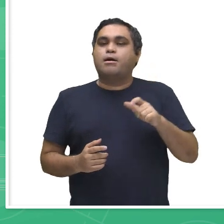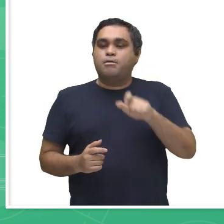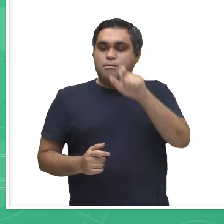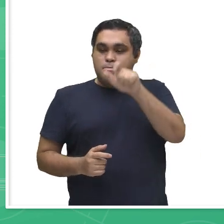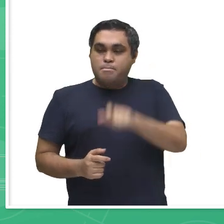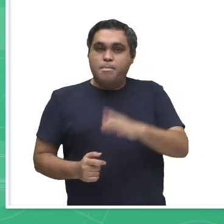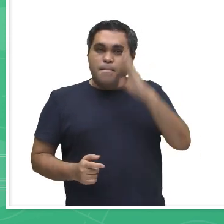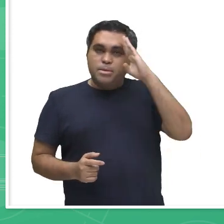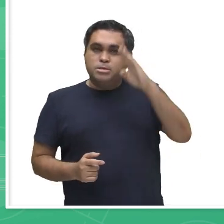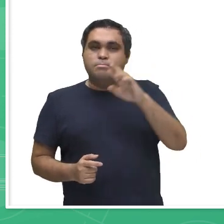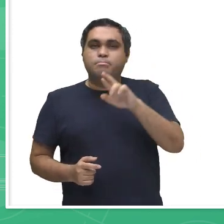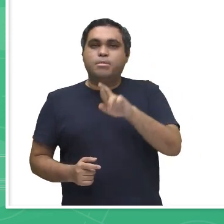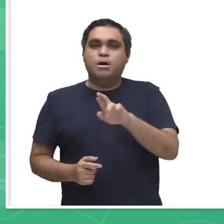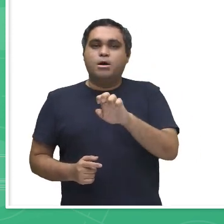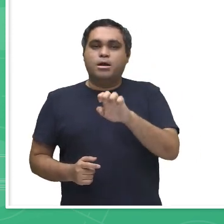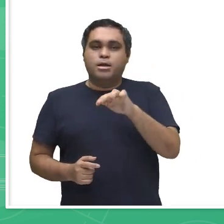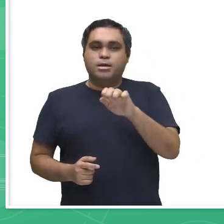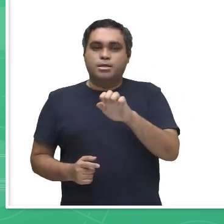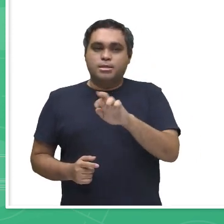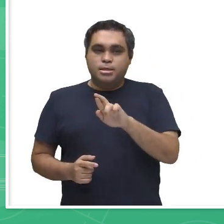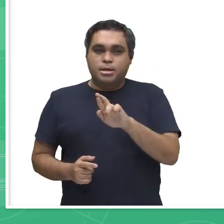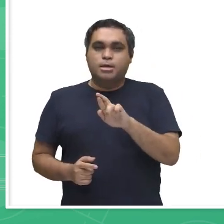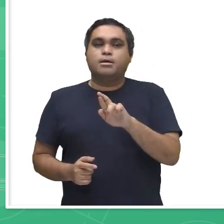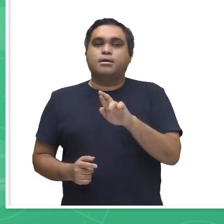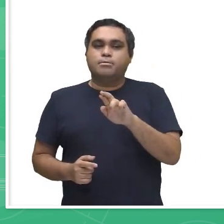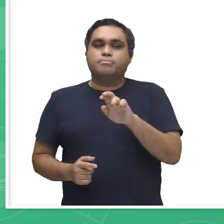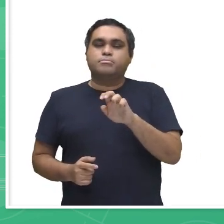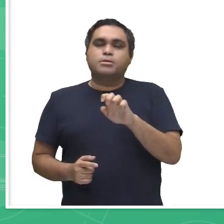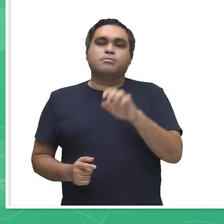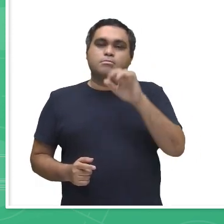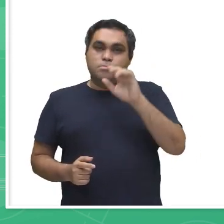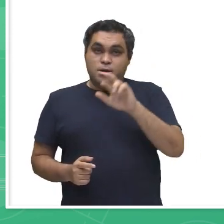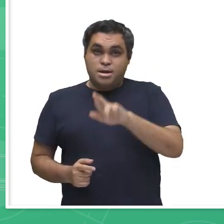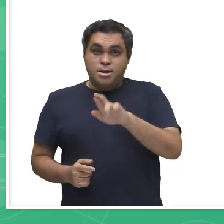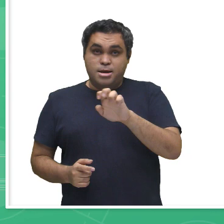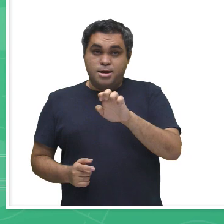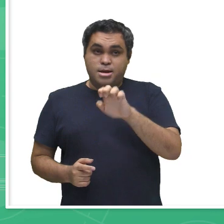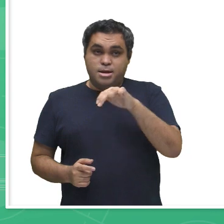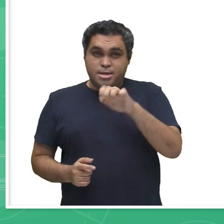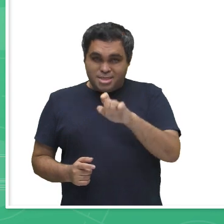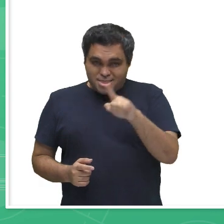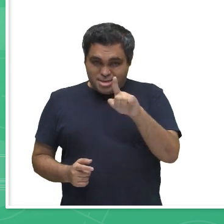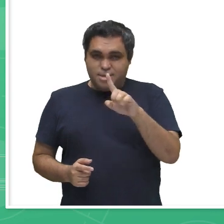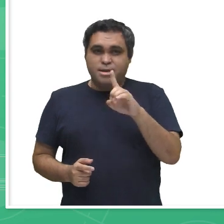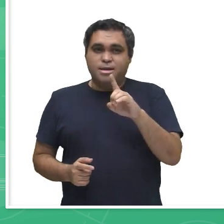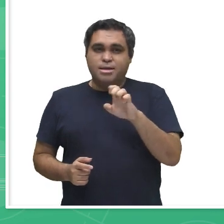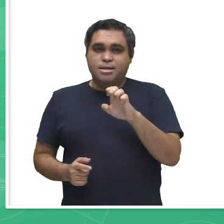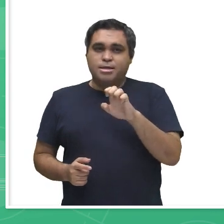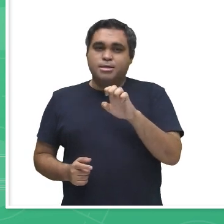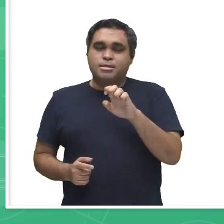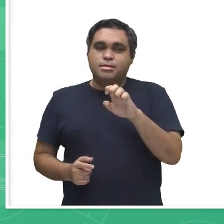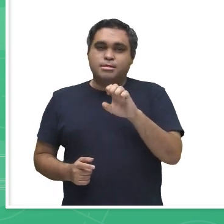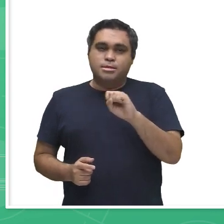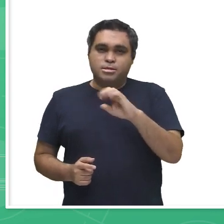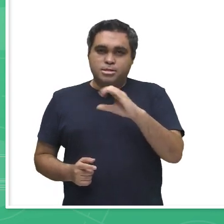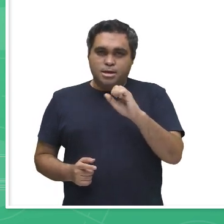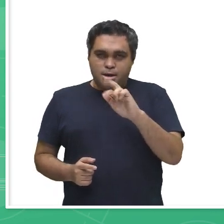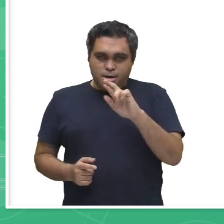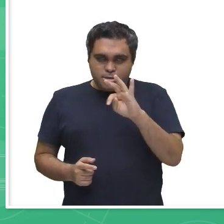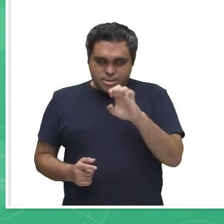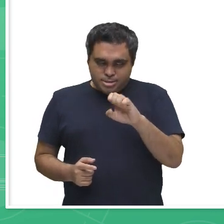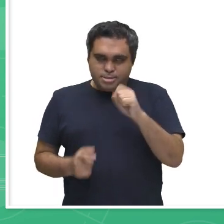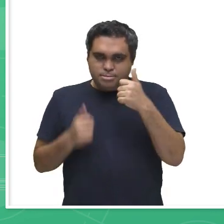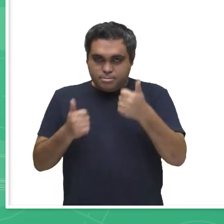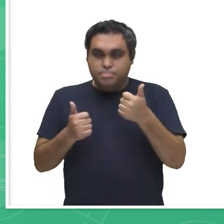no século XVI. E nós vamos estudar novamente René Descartes, mas nós já conversamos sobre René Descartes aqui nas nossas aulas também.